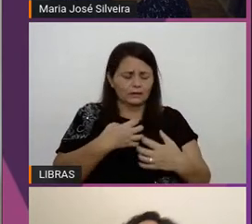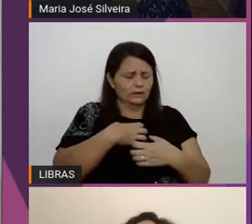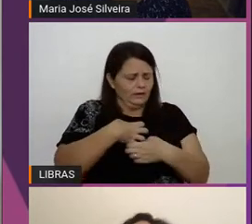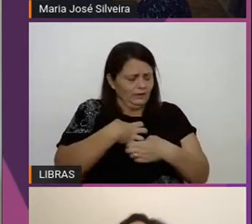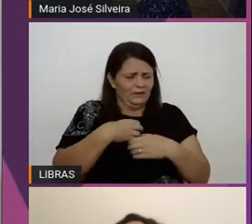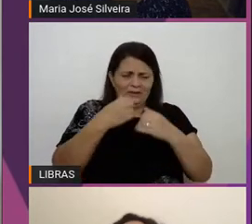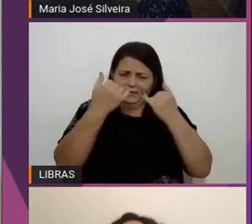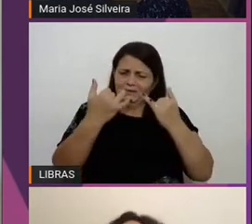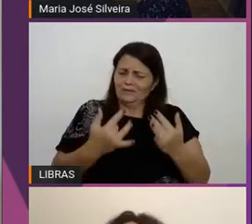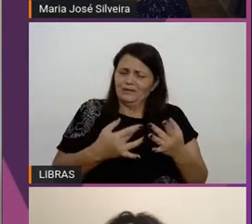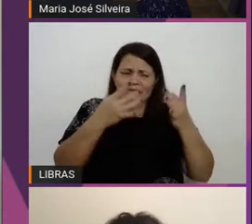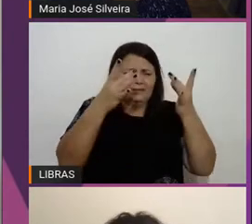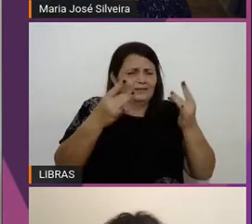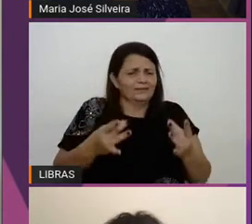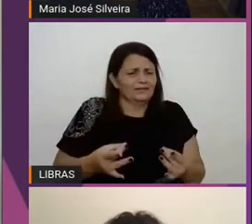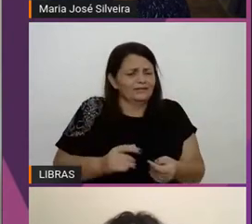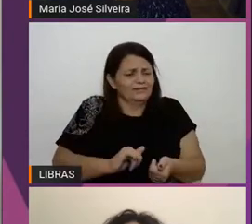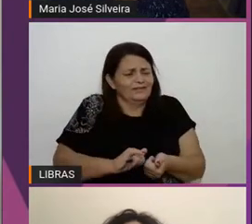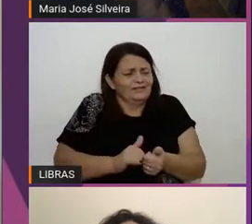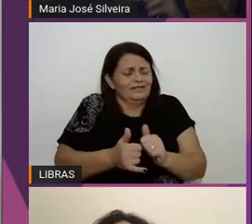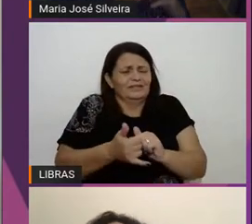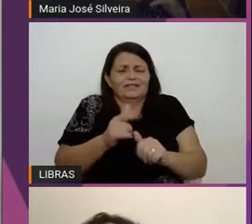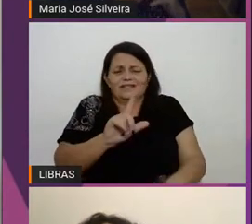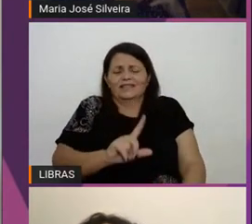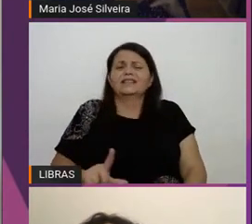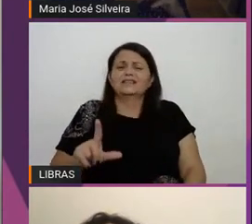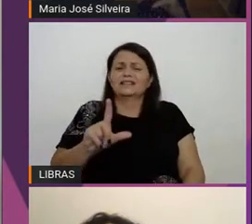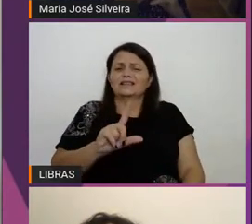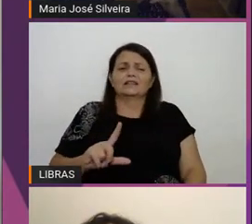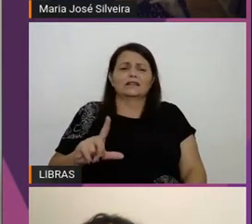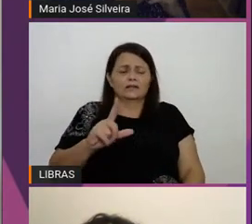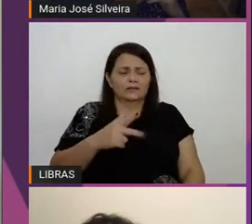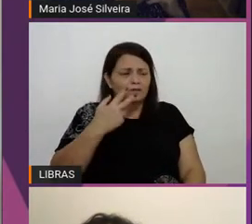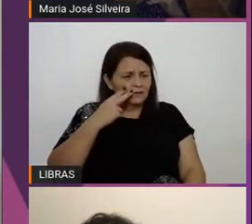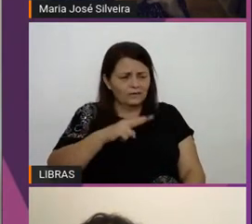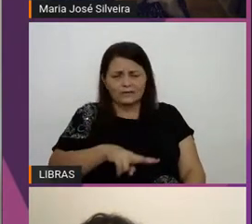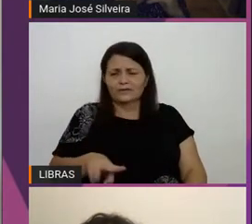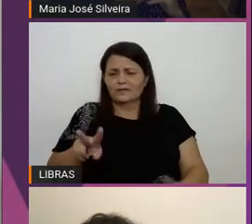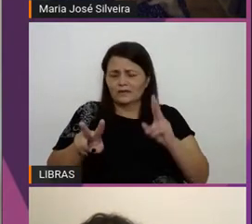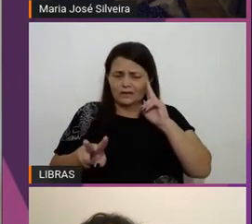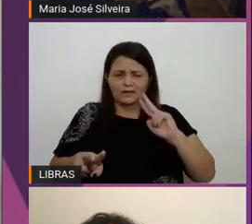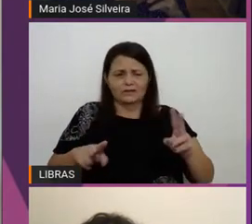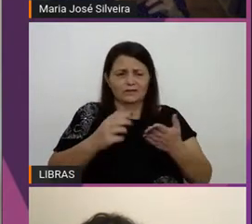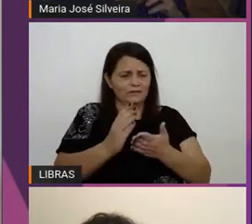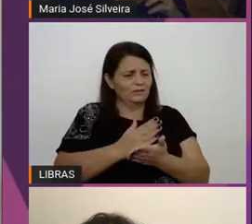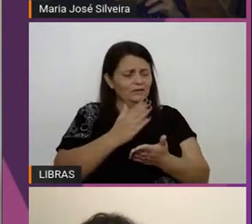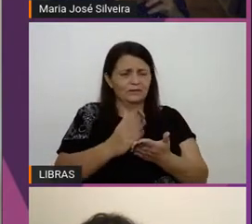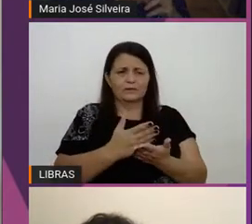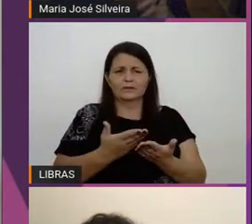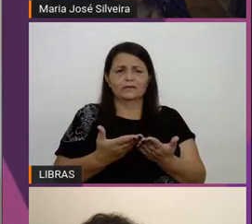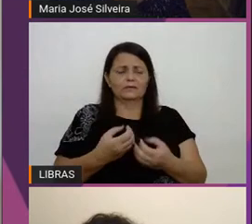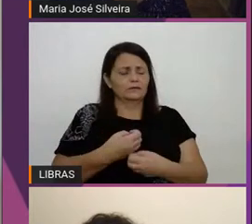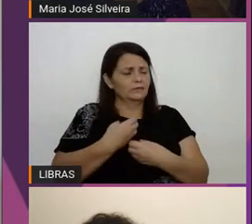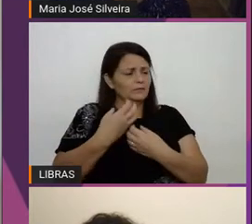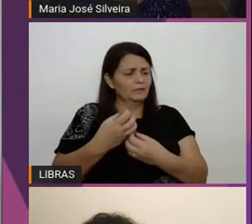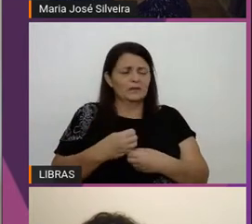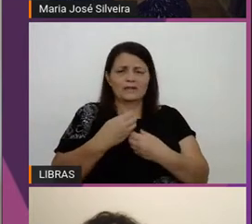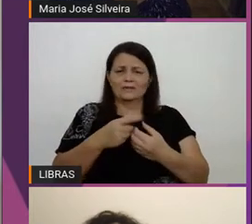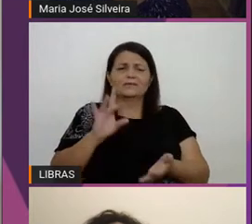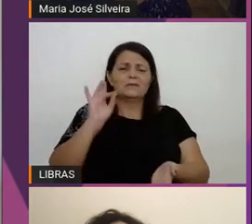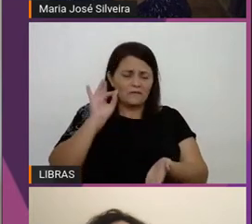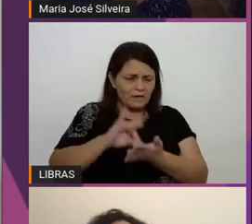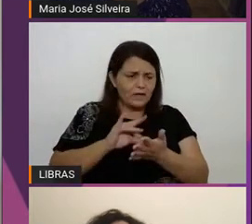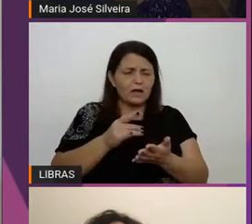dor é descrito com crueza e qualidade literária poucas vezes vistas e Concepção é inspirado em um